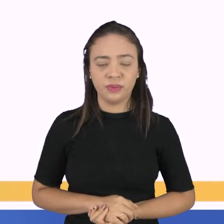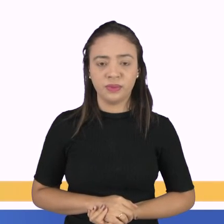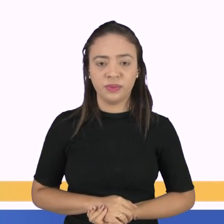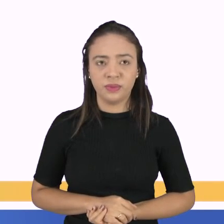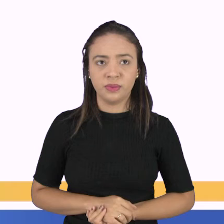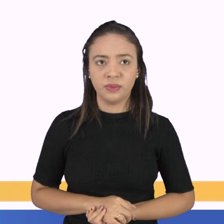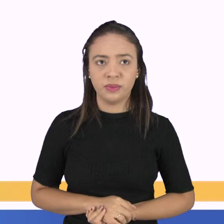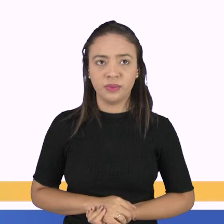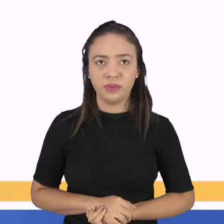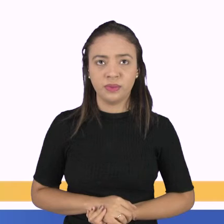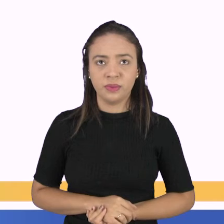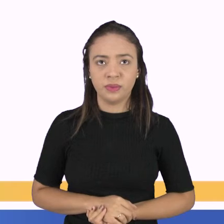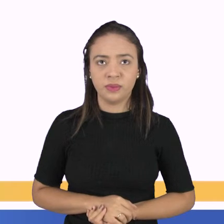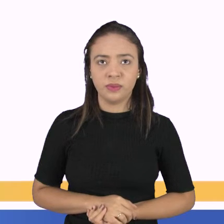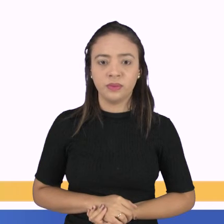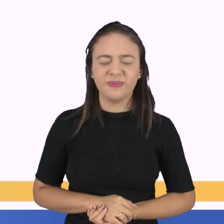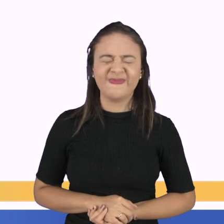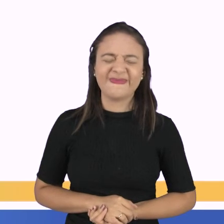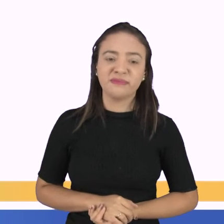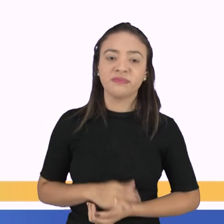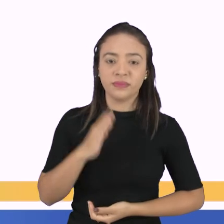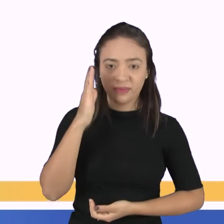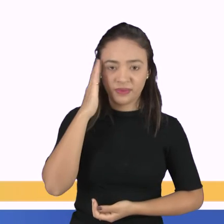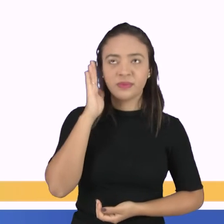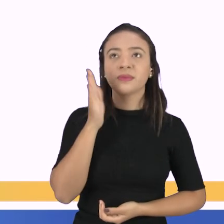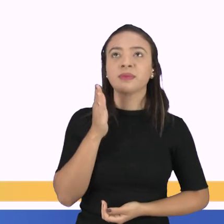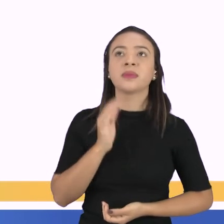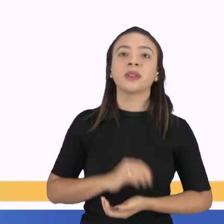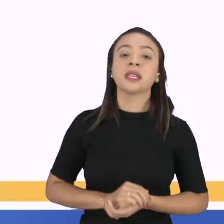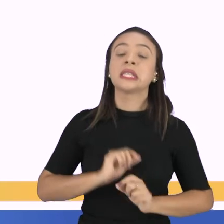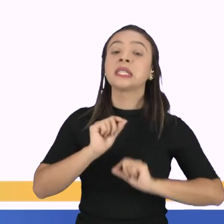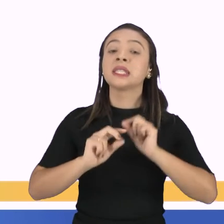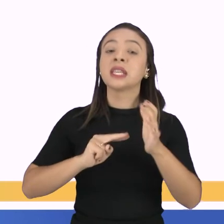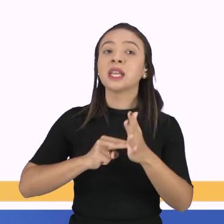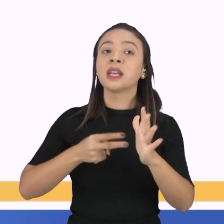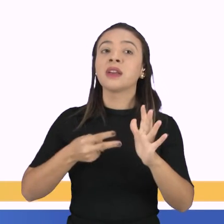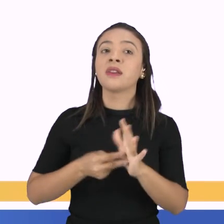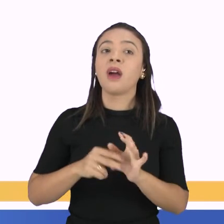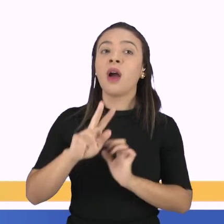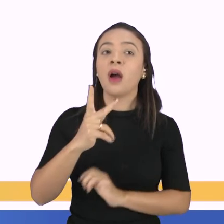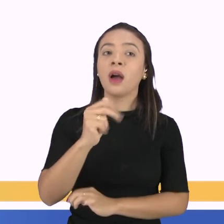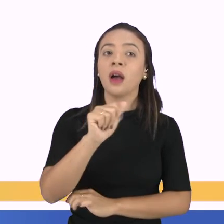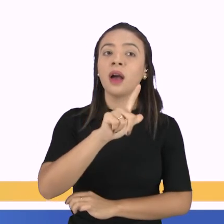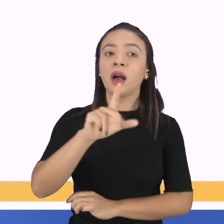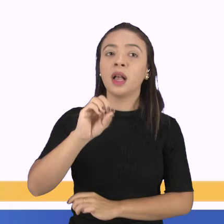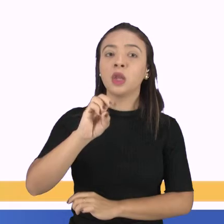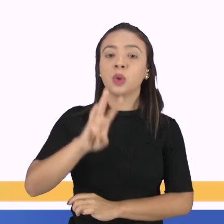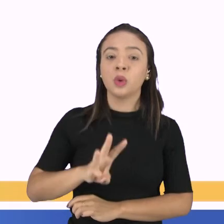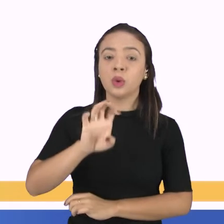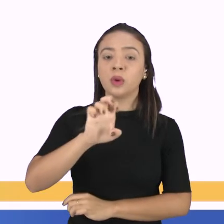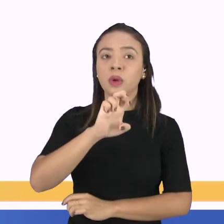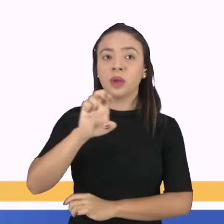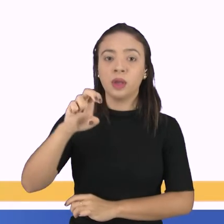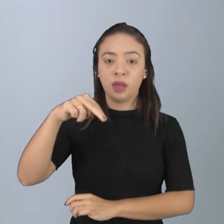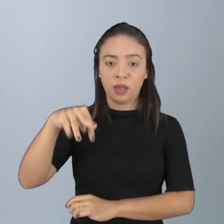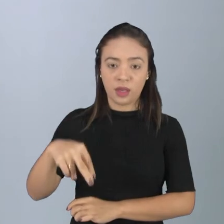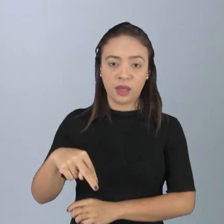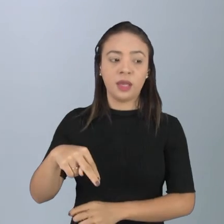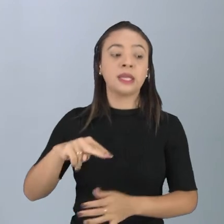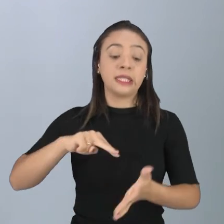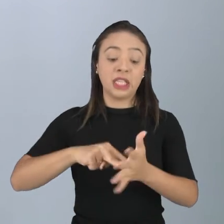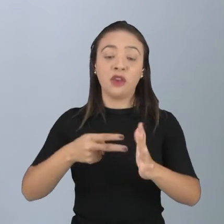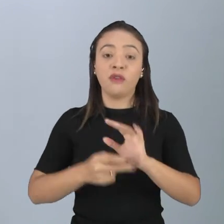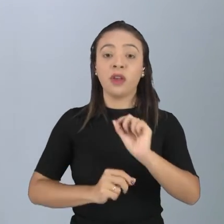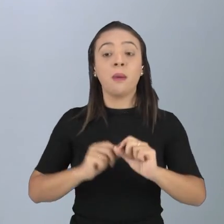O Jack-o'-lantern, a gente sabe bem, né? Então ele se refere ao Halloween. A gente viu que Halloween é uma celebração